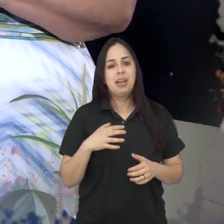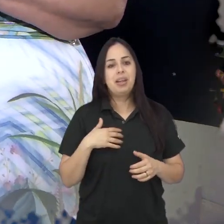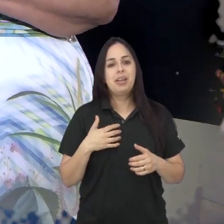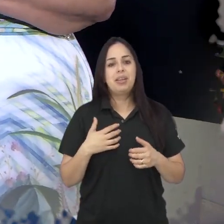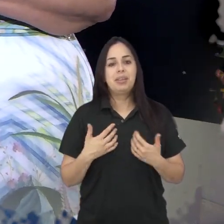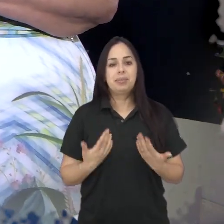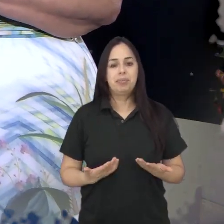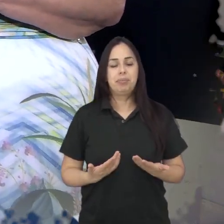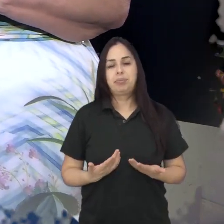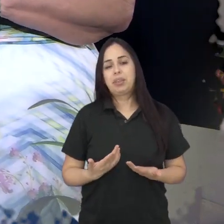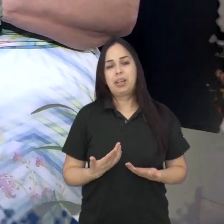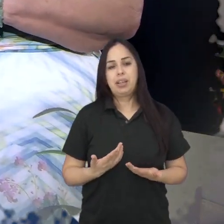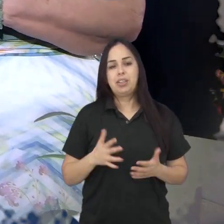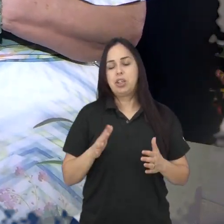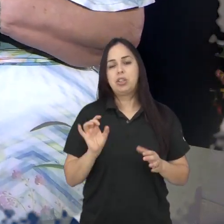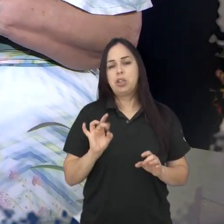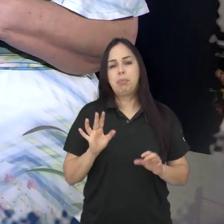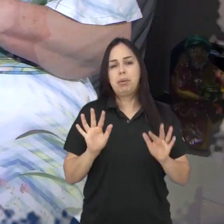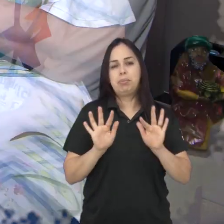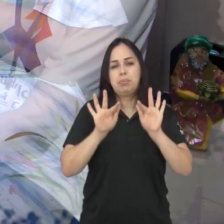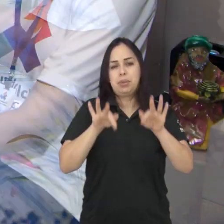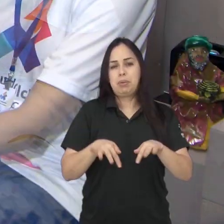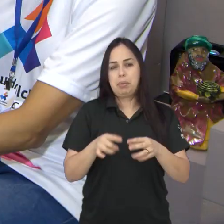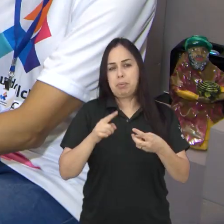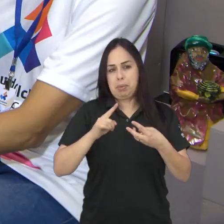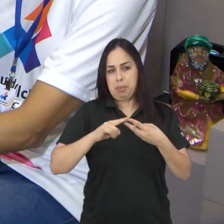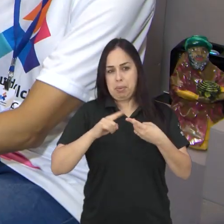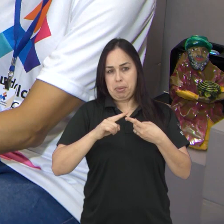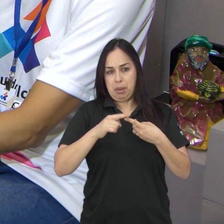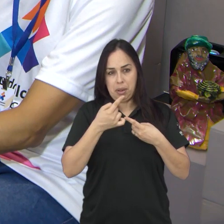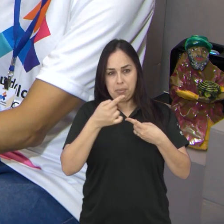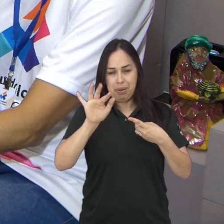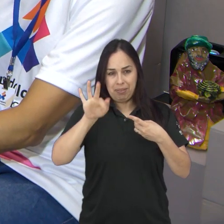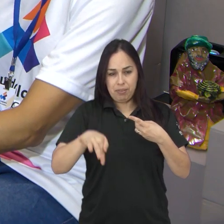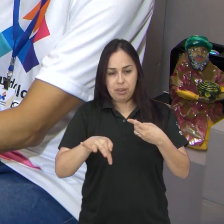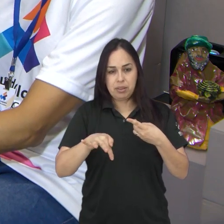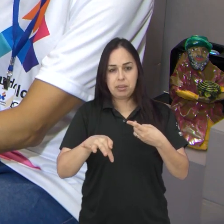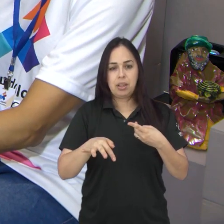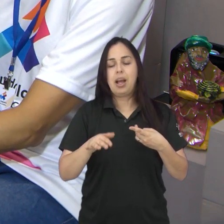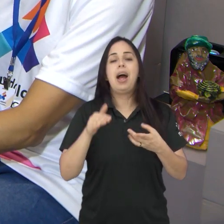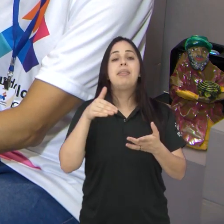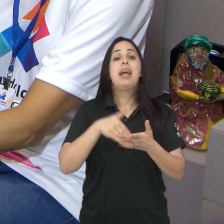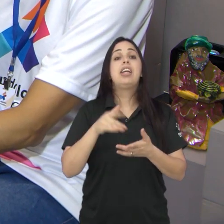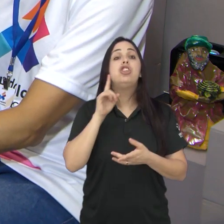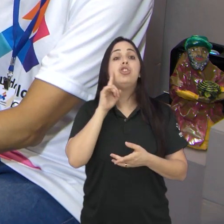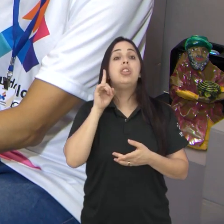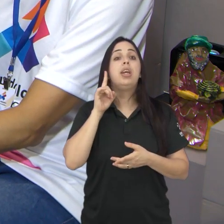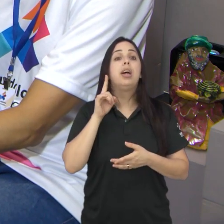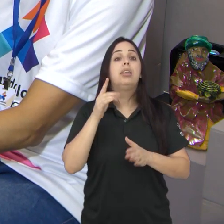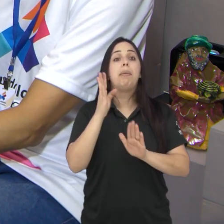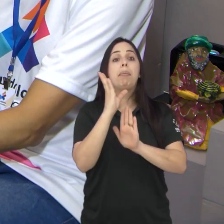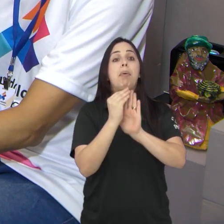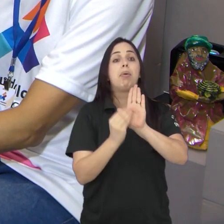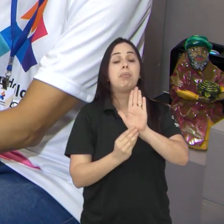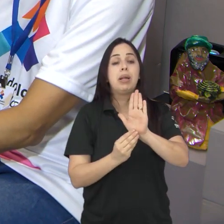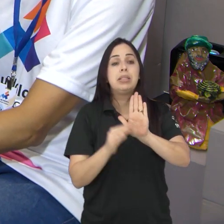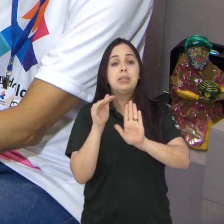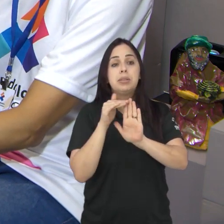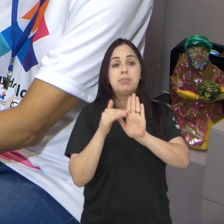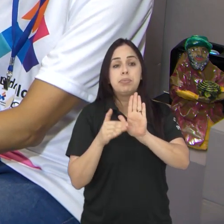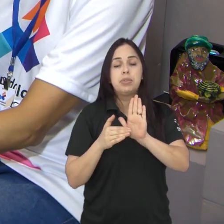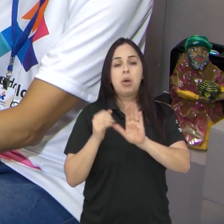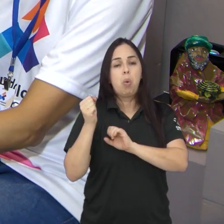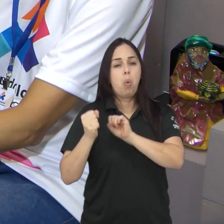que eu vou trazer o seu presépio para cá. Mas eu só queria, para encerrar aqui nessa primeira parte do programa, para você falar até quando vai